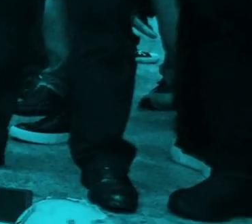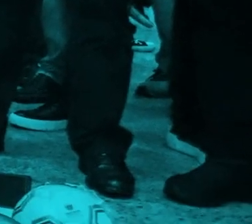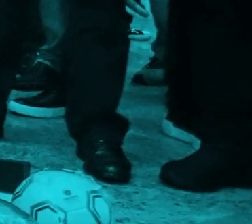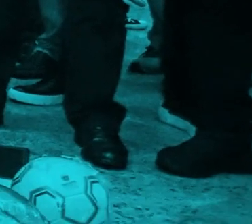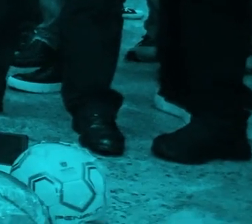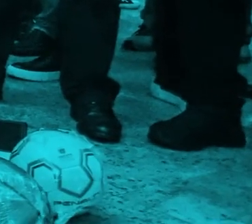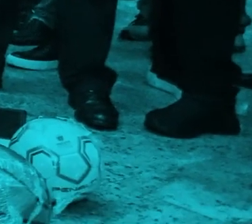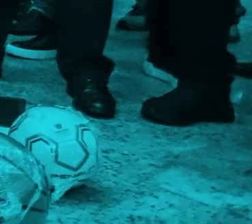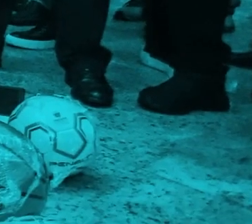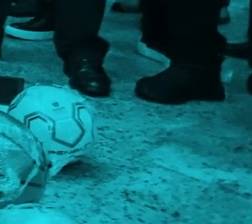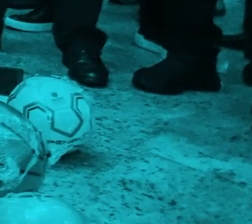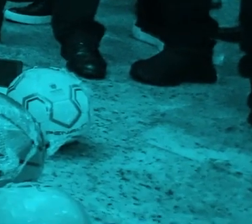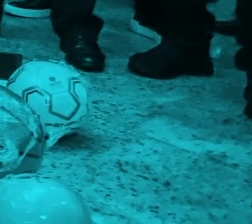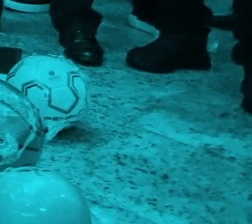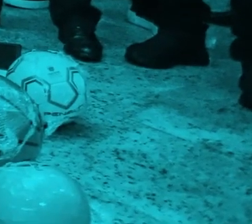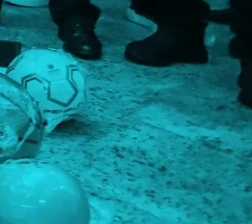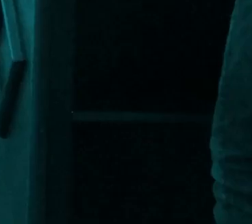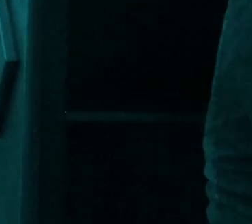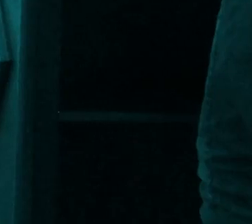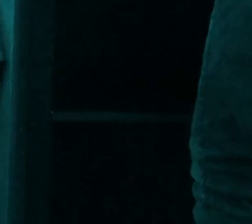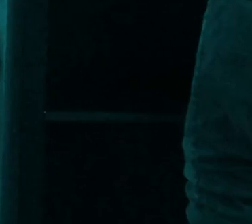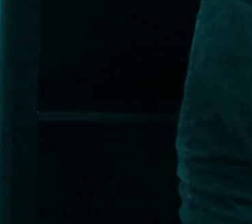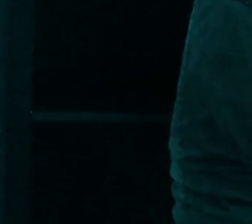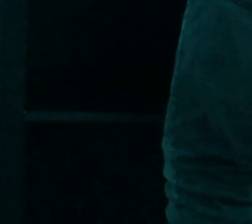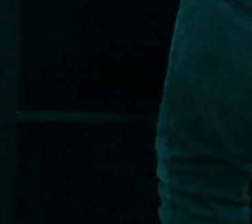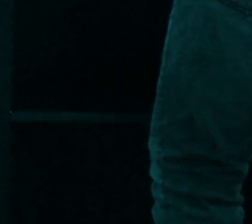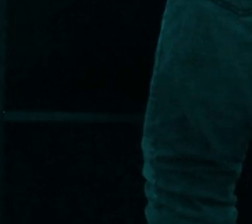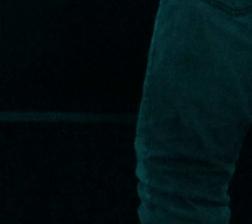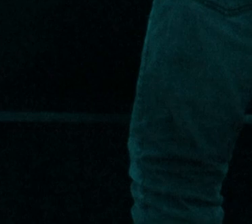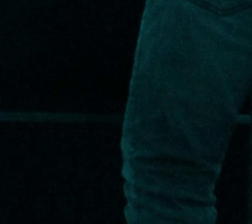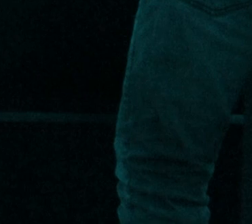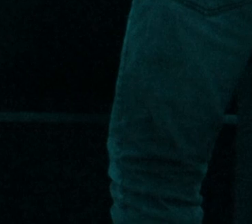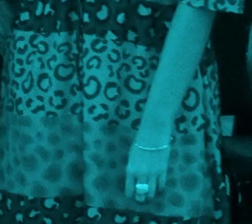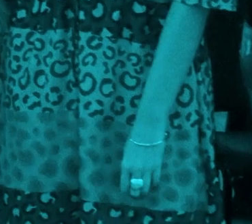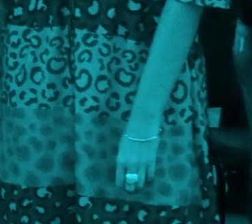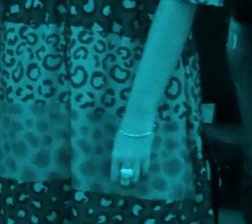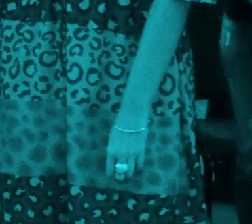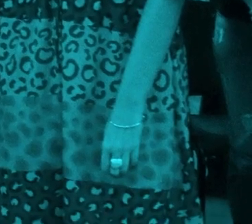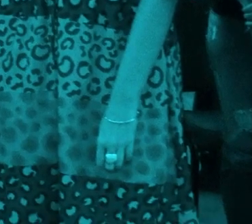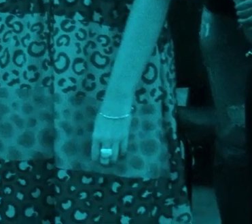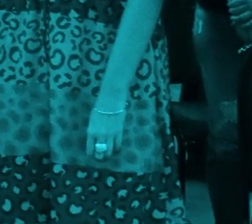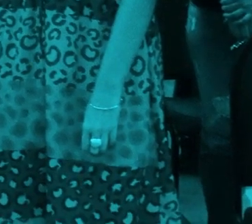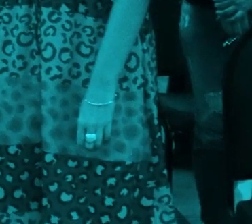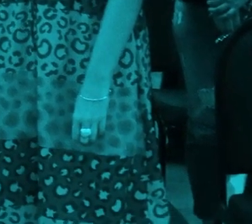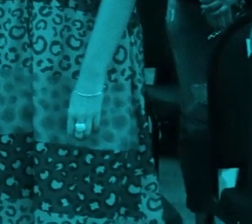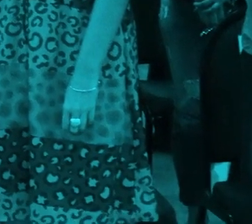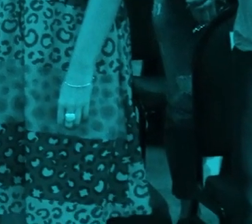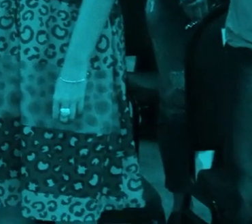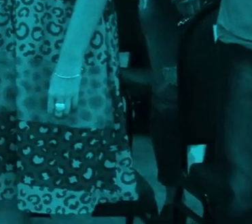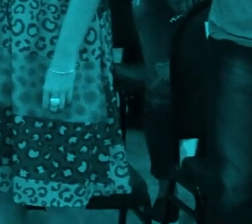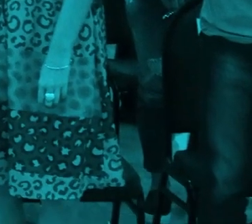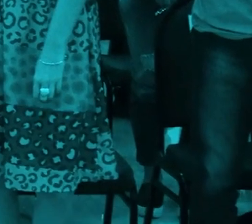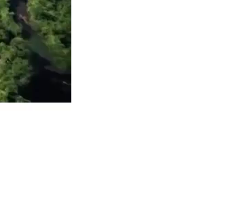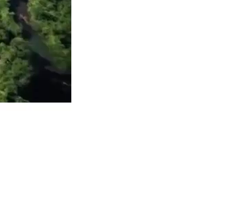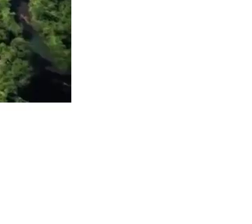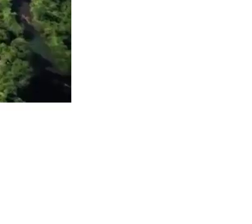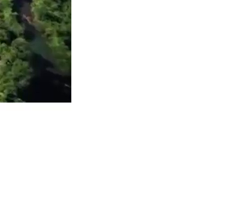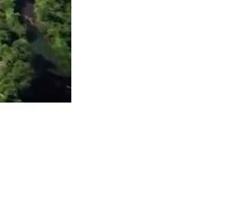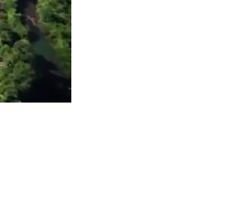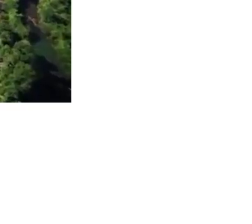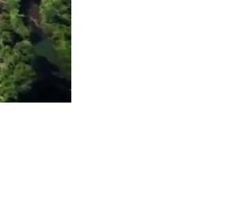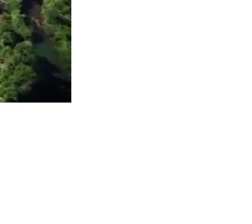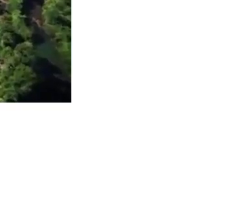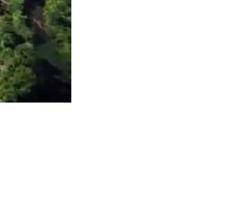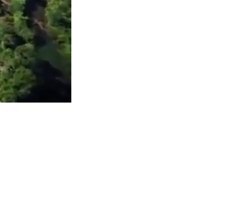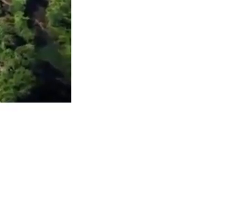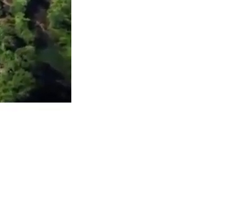forma, a Secretaria de Estado do Esporte, a Paraná Esporte e os municípios certificados vêm atuando em regime de colaboração no